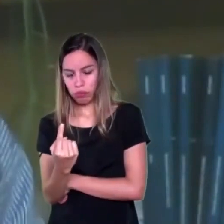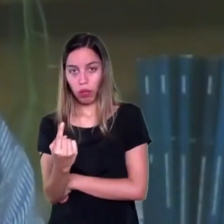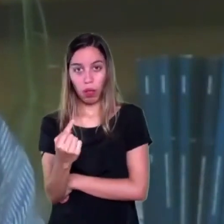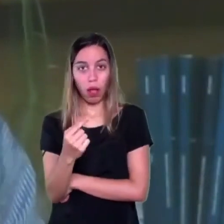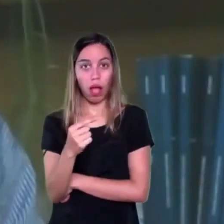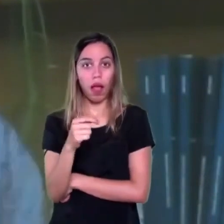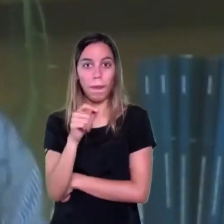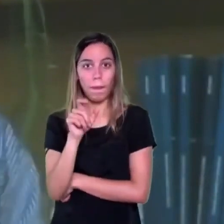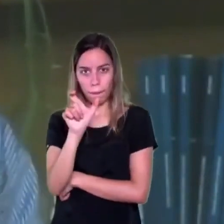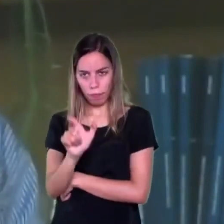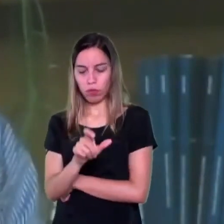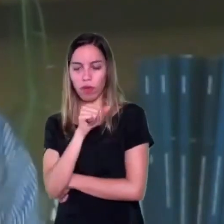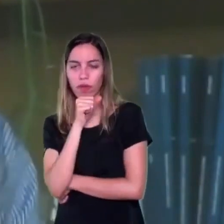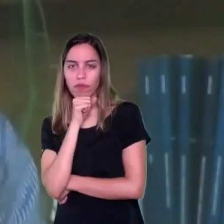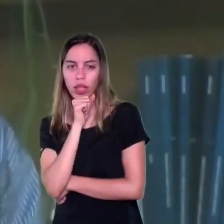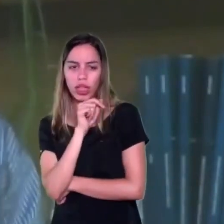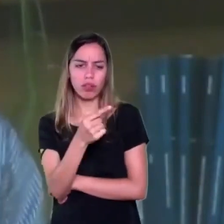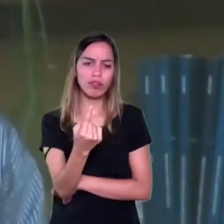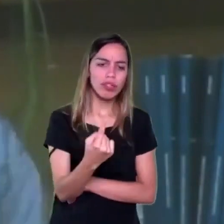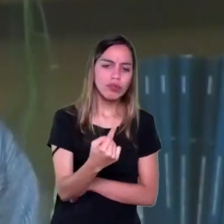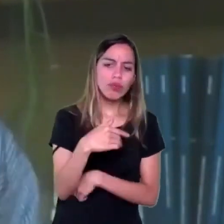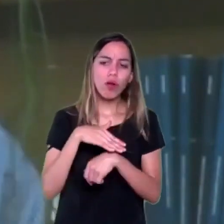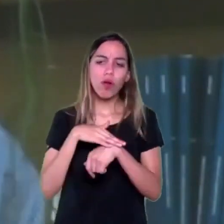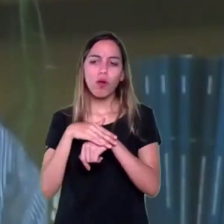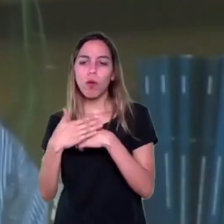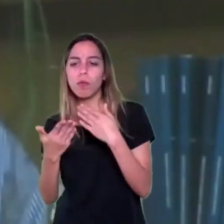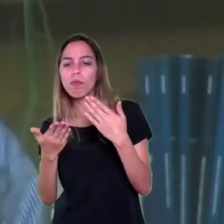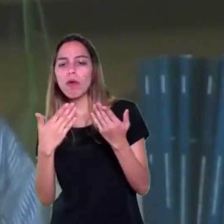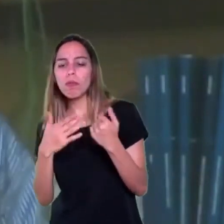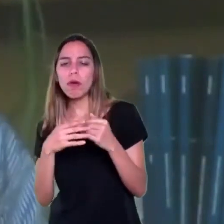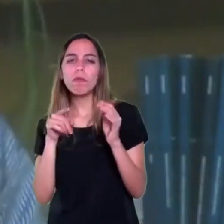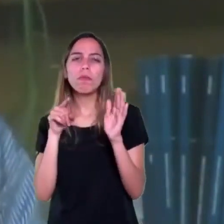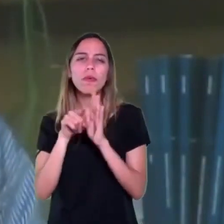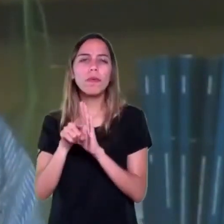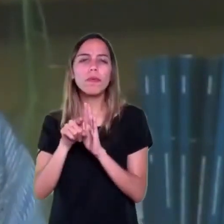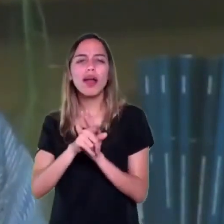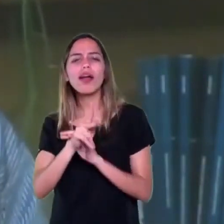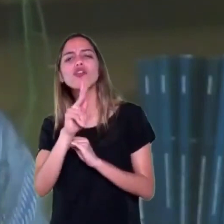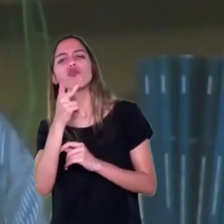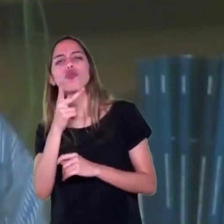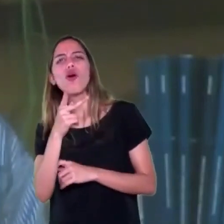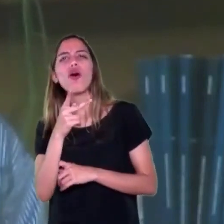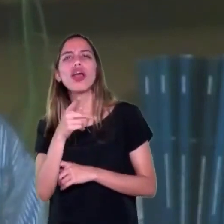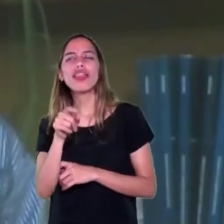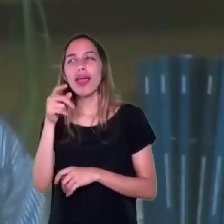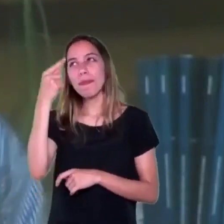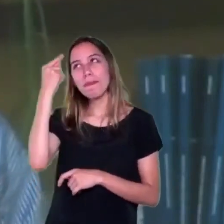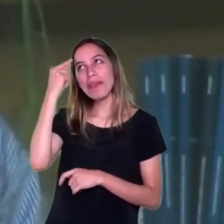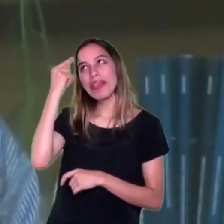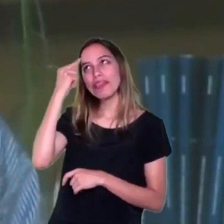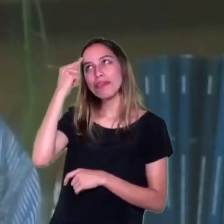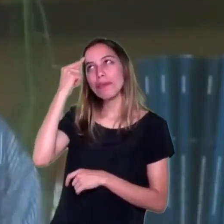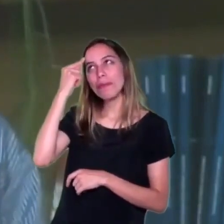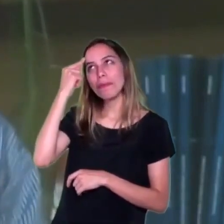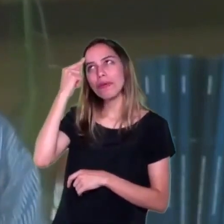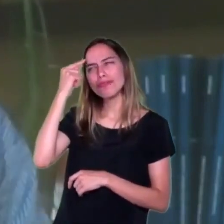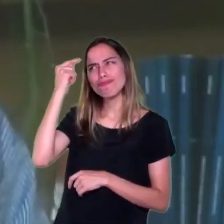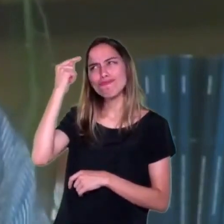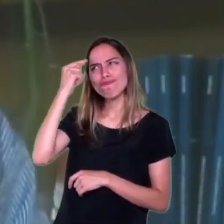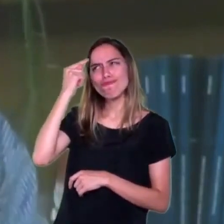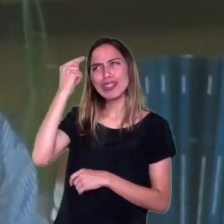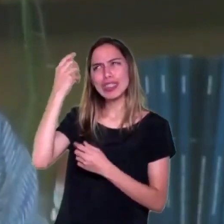histórias. Muitas vezes, né, a cabeça não funciona, aí é muita ficção, é muita invenção,